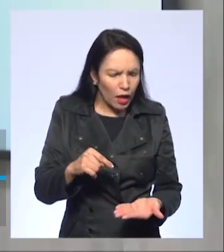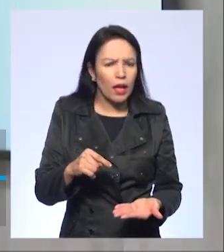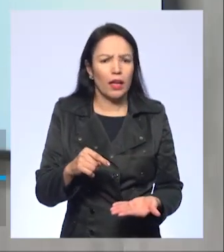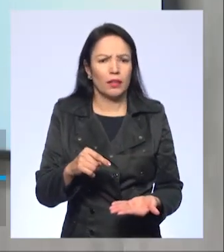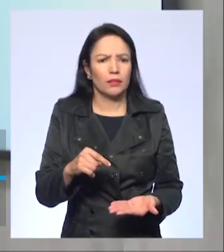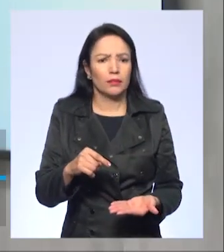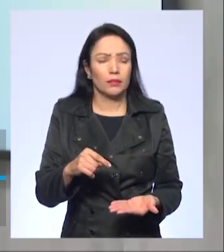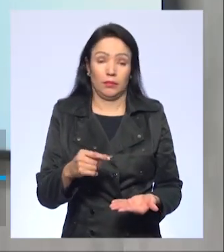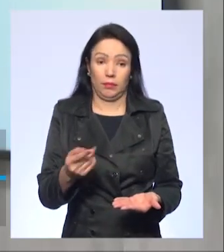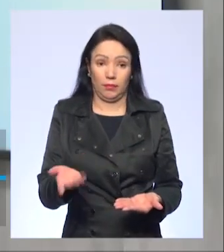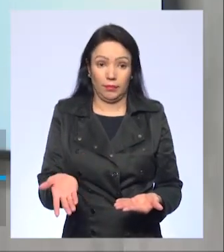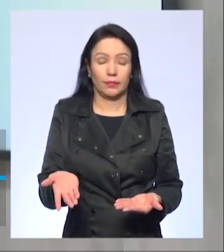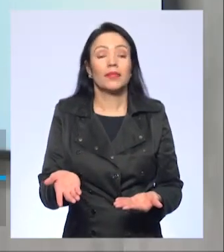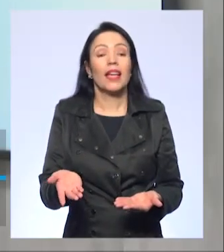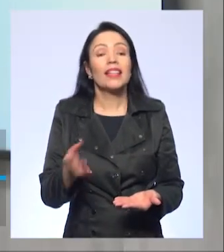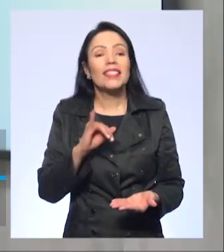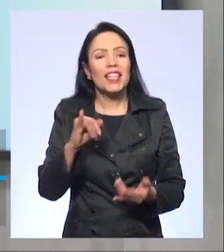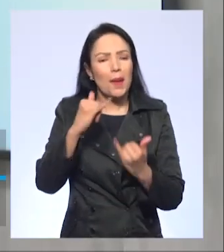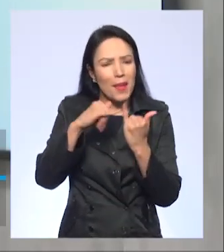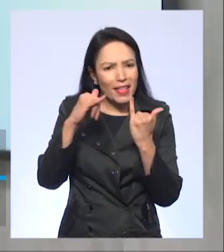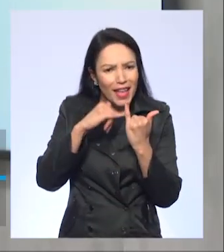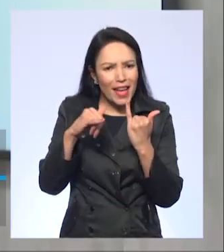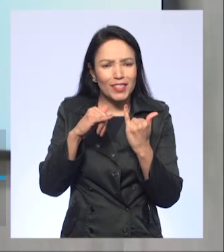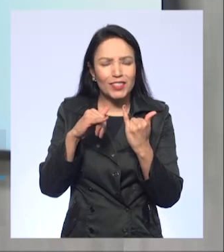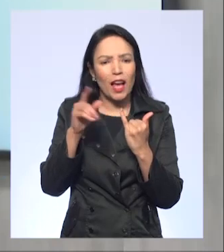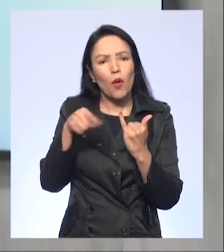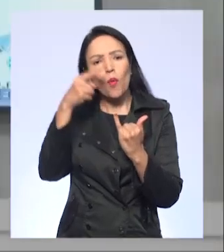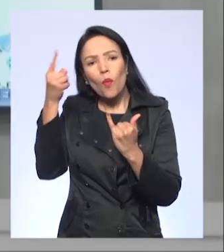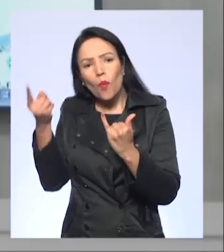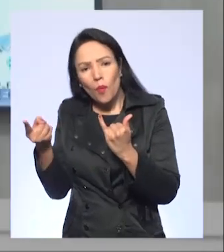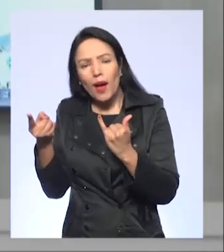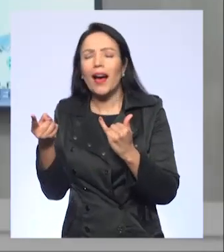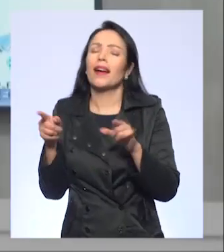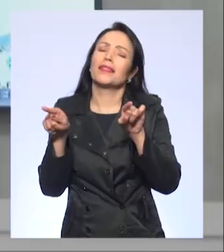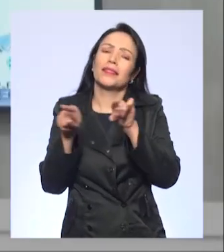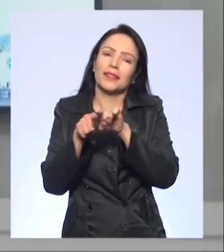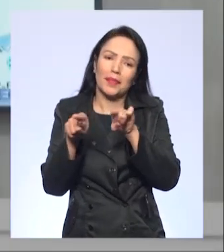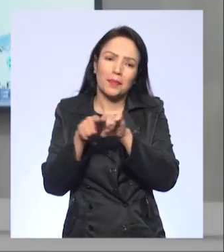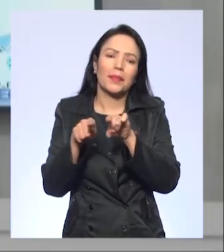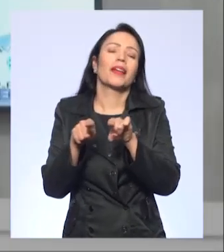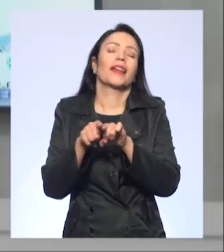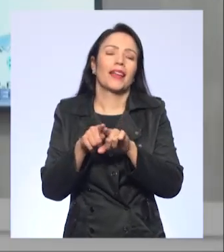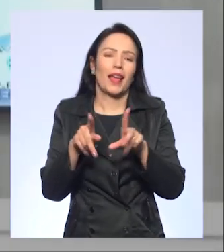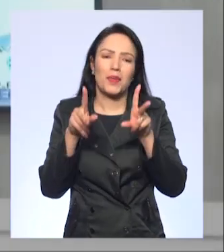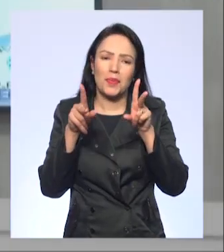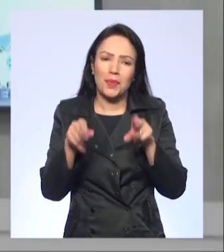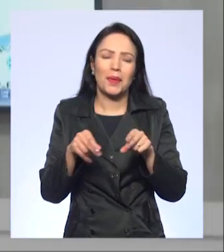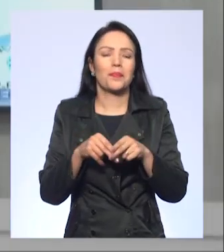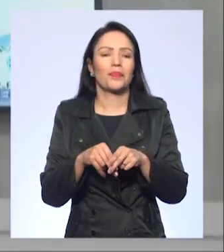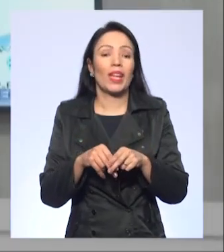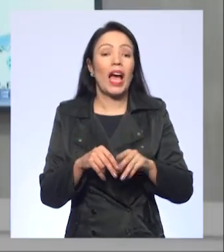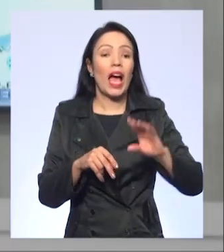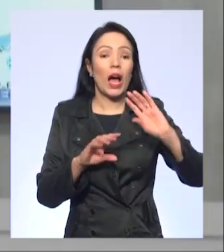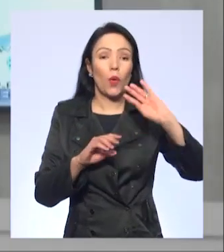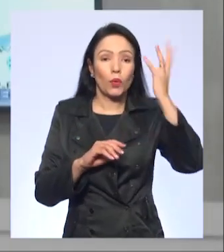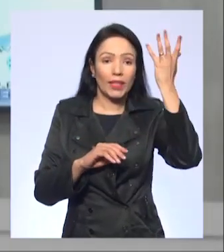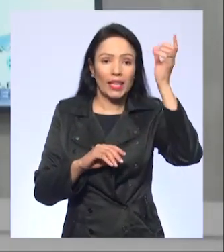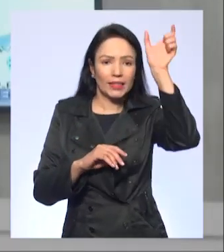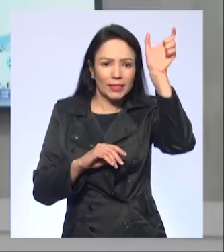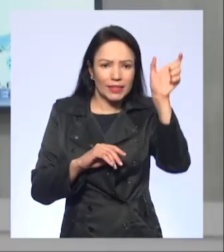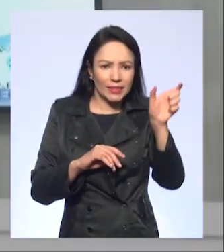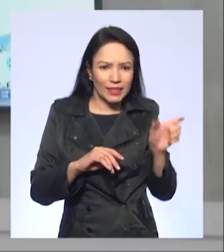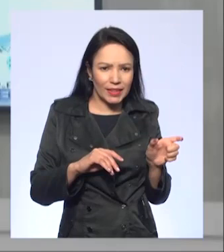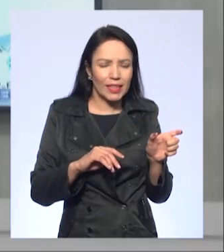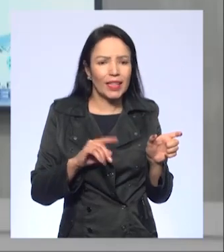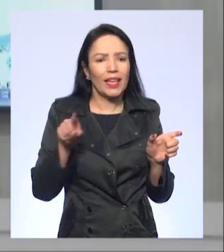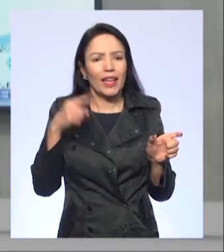segmento de cima é metade do segmento de baixo de um lado, o segmento de cima será metade do segmento de baixo do outro lado. O